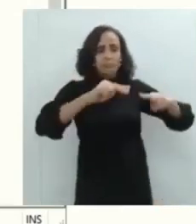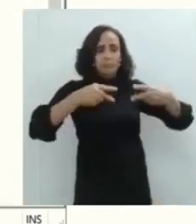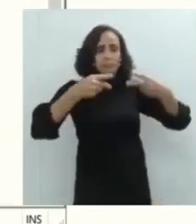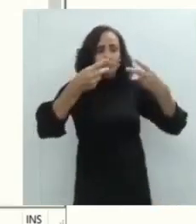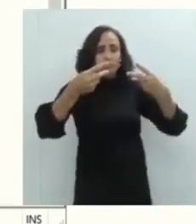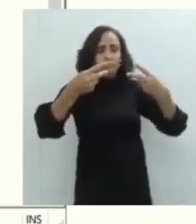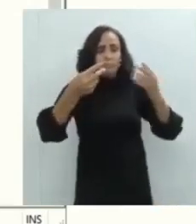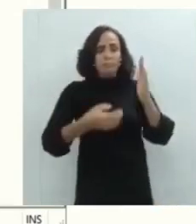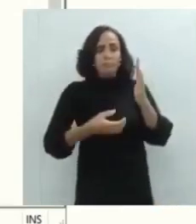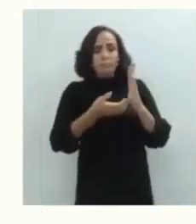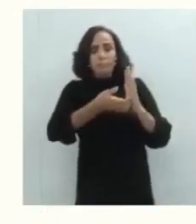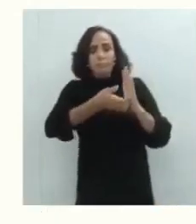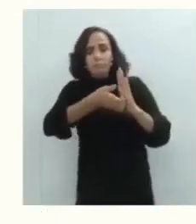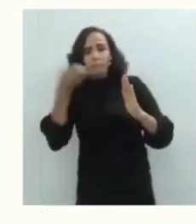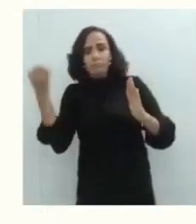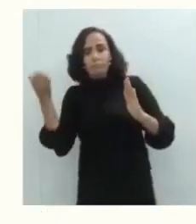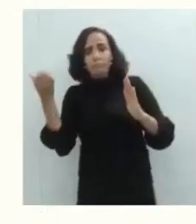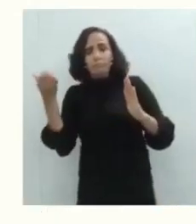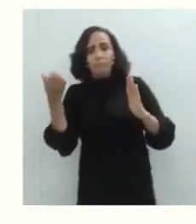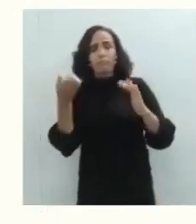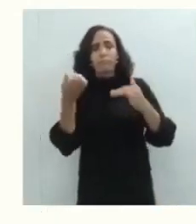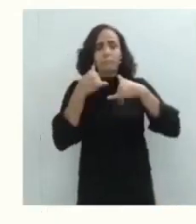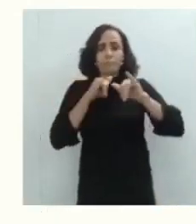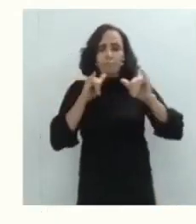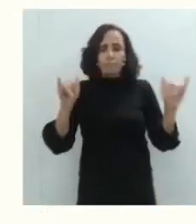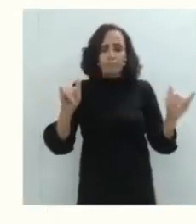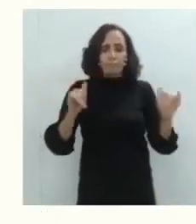exclusão da informação. Vamos voltar aqui.